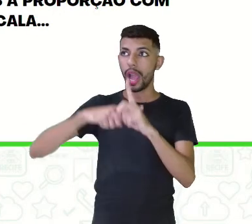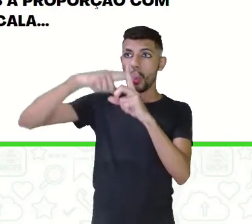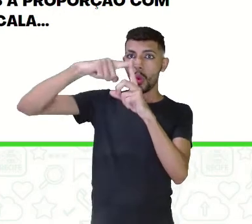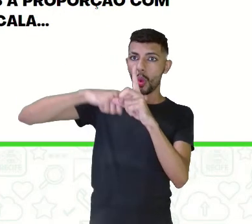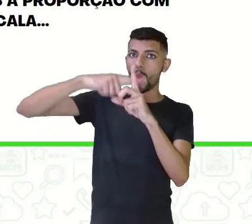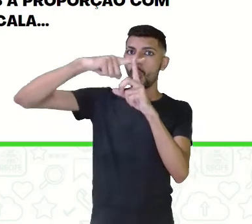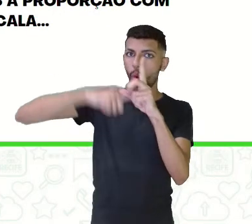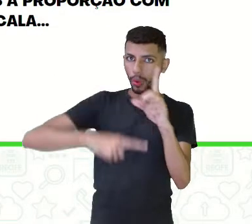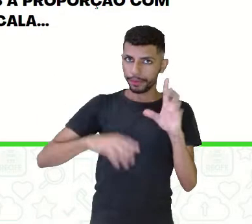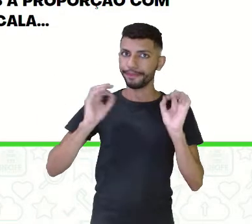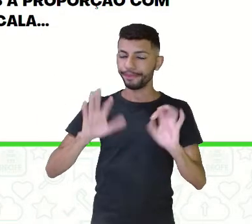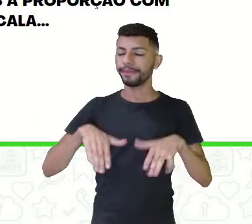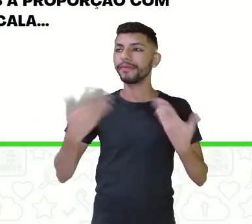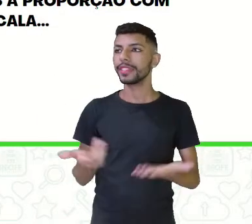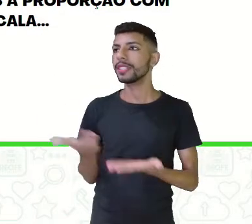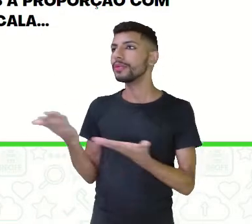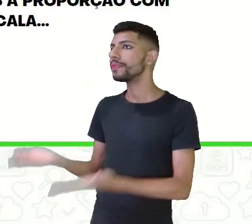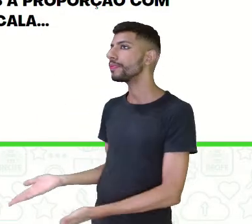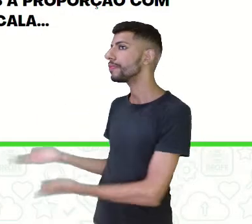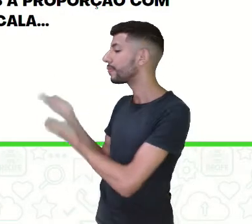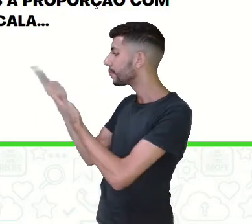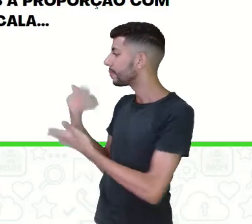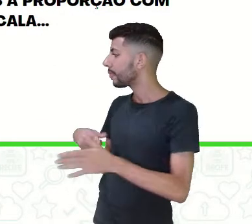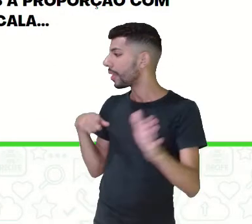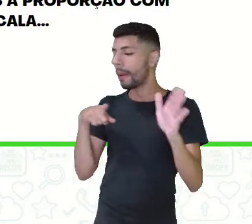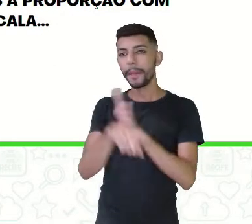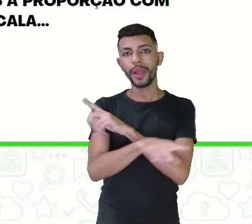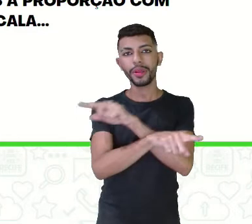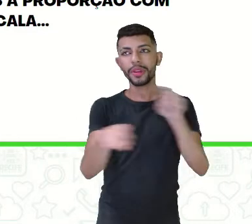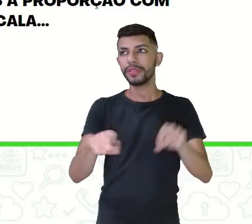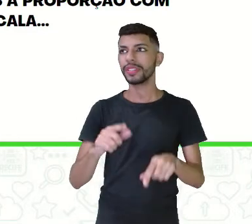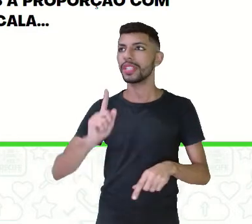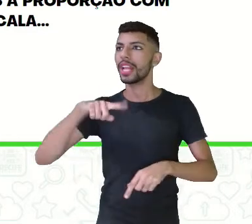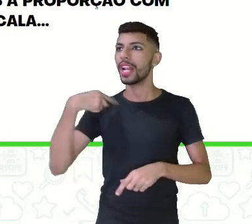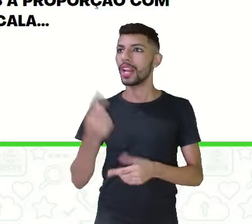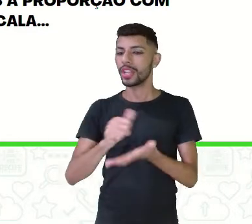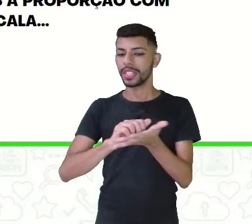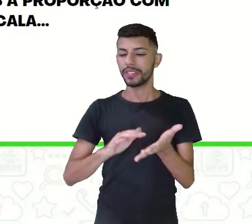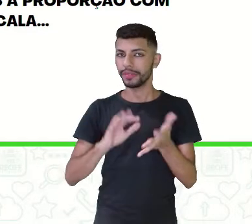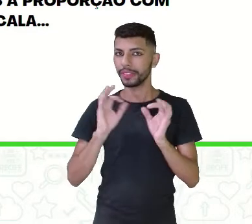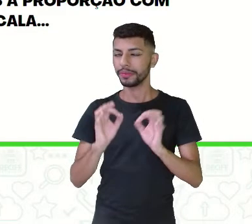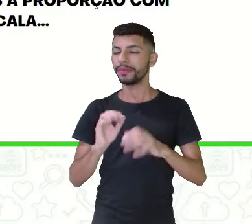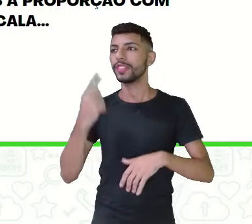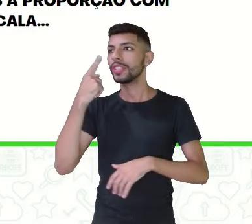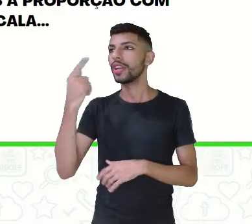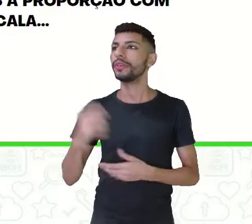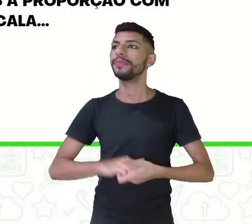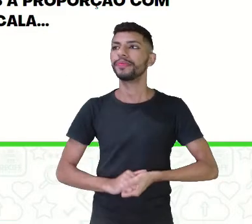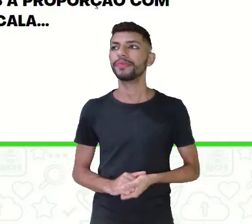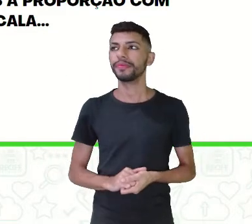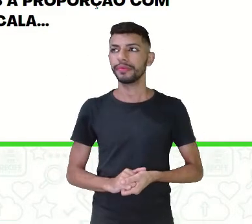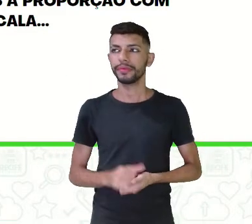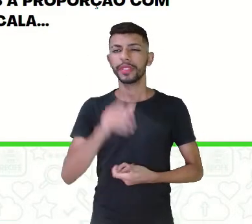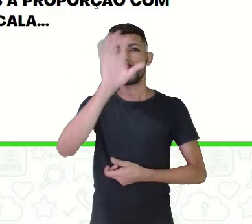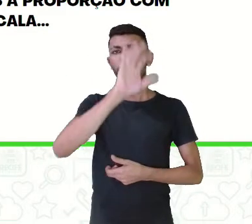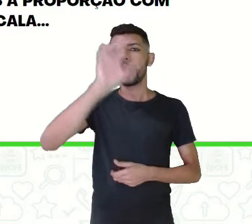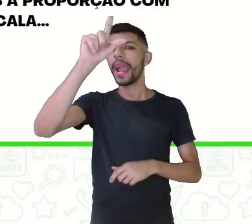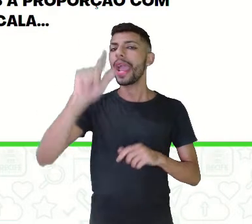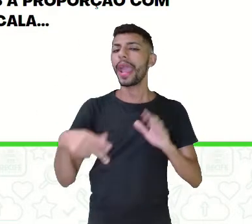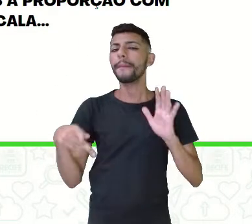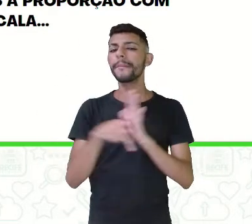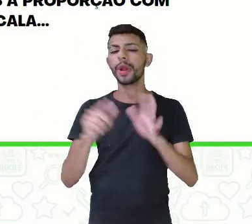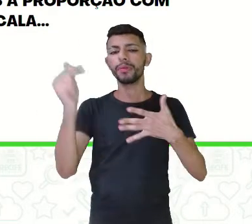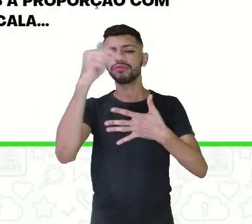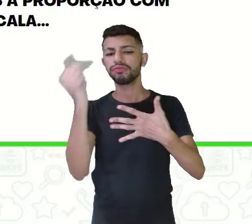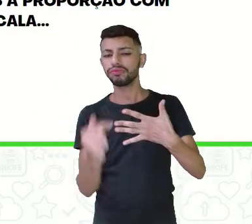para você uma pergunta para nossa avaliação. A escala cartográfica é um dos elementos básicos